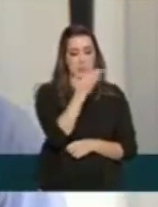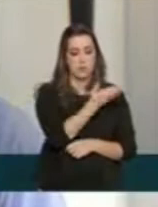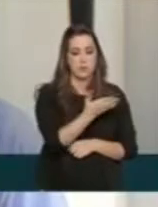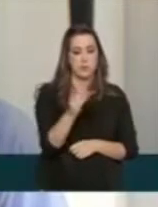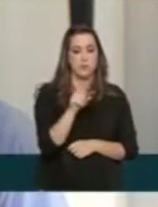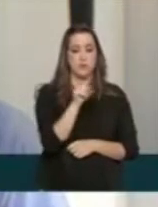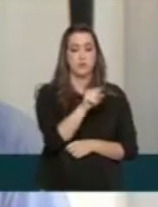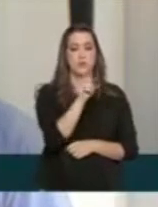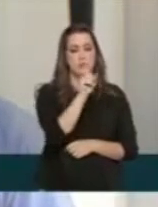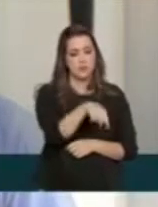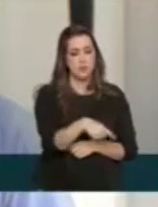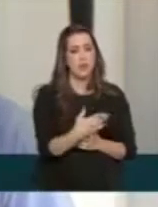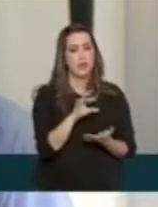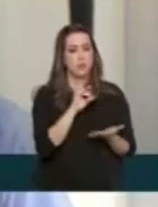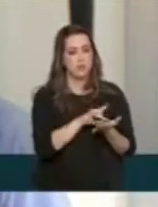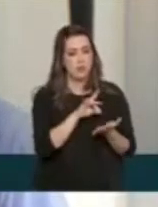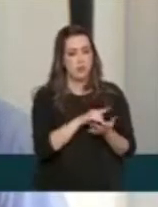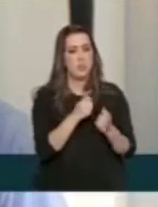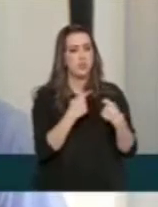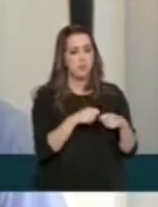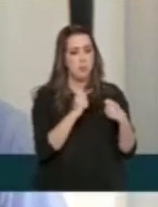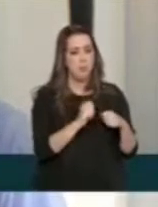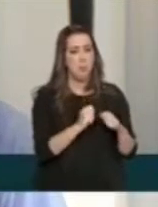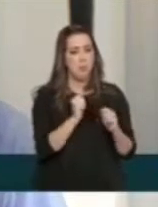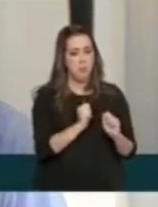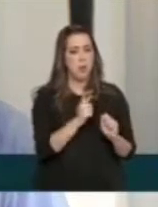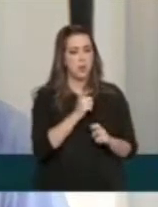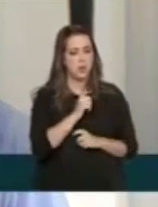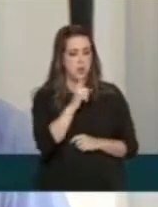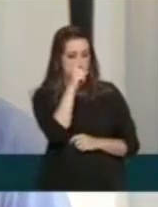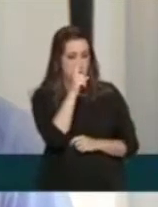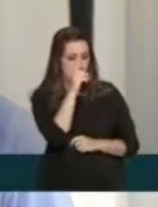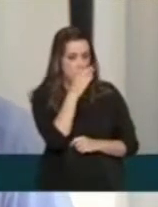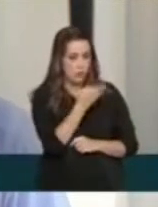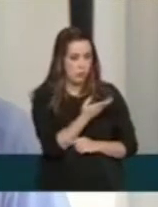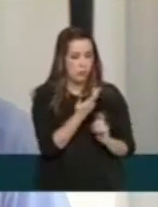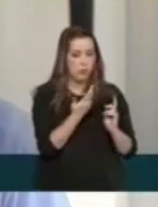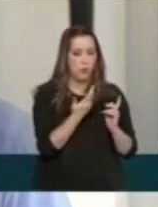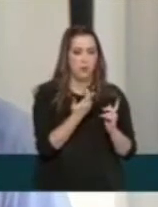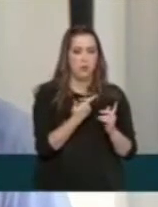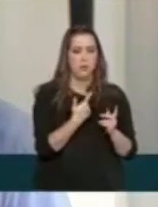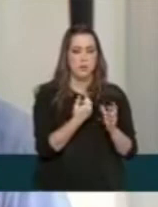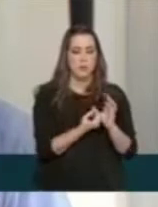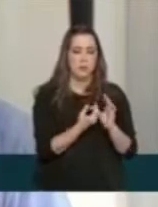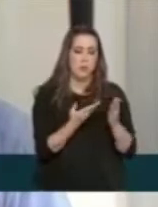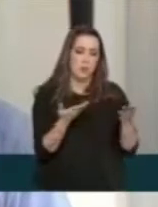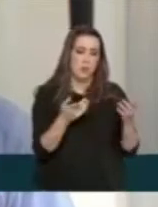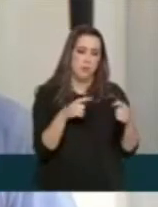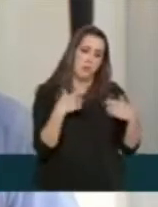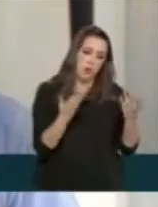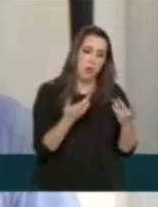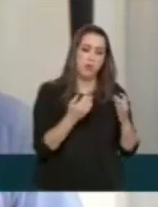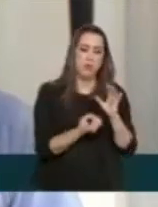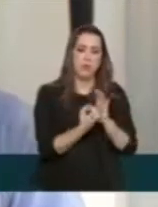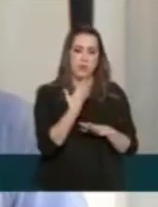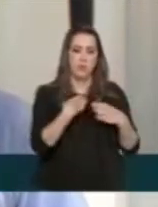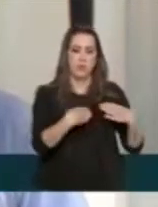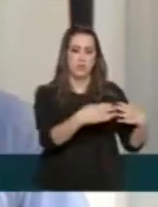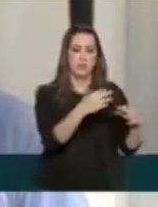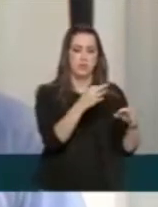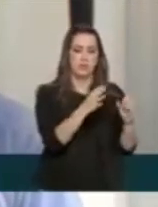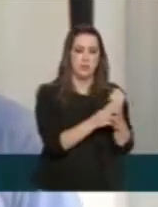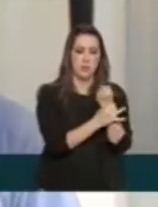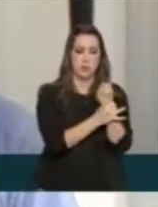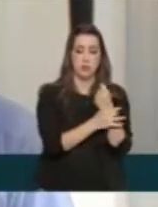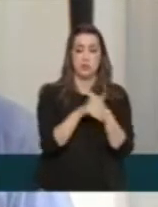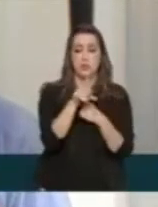se esse é um fator que deve ser levado em consideração para a criação do Ministério. E do